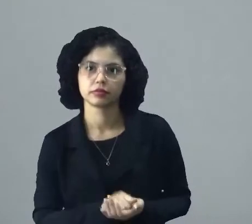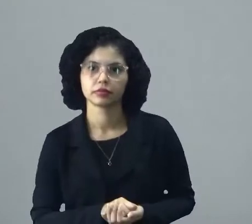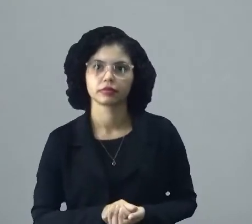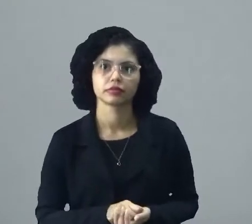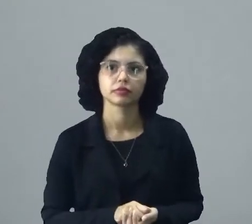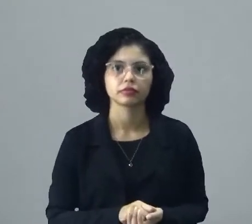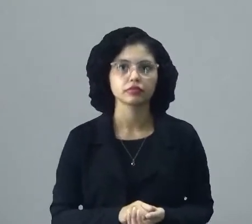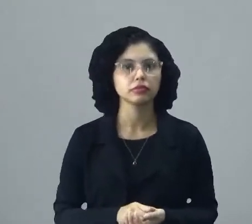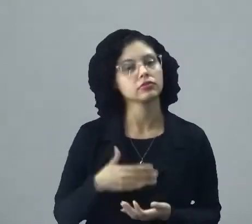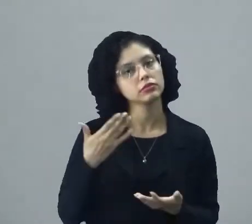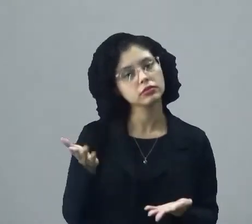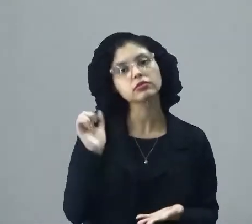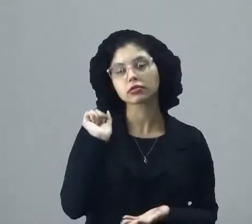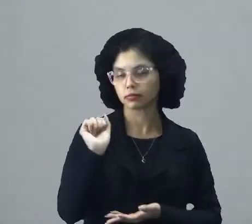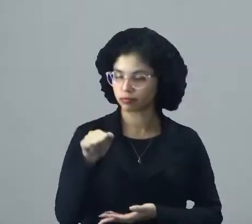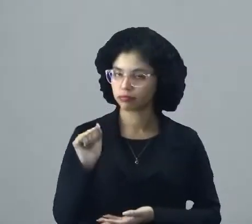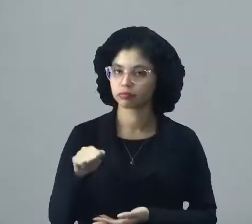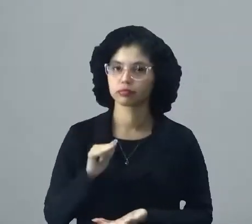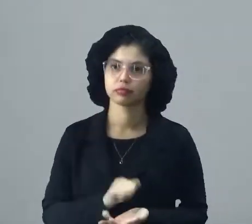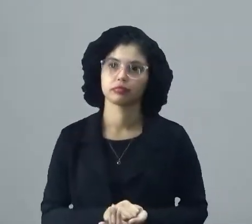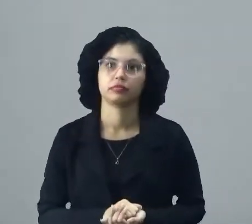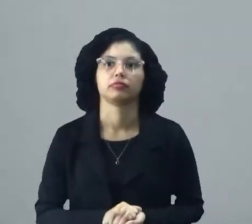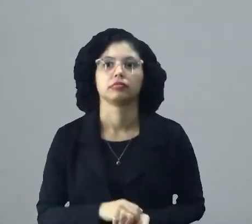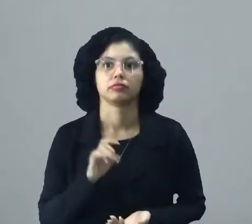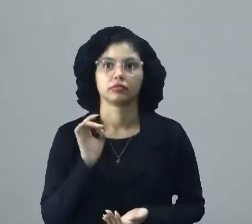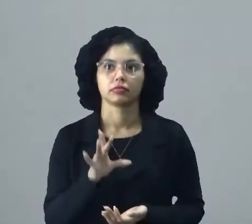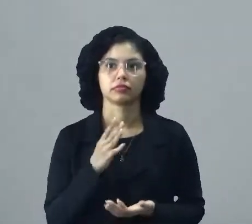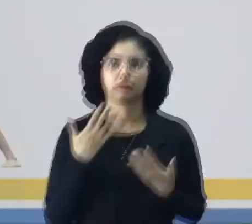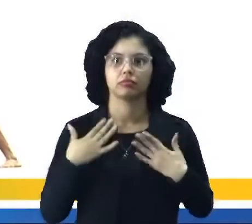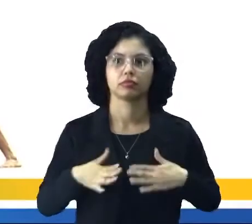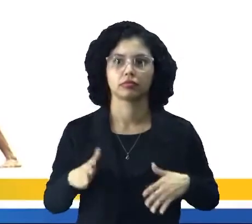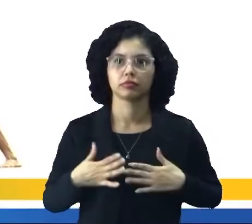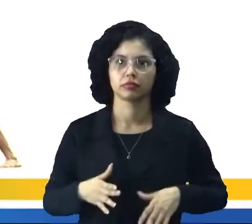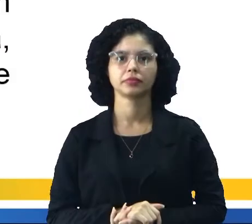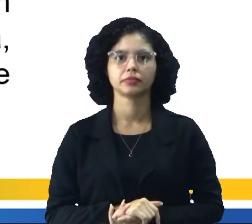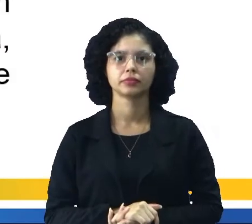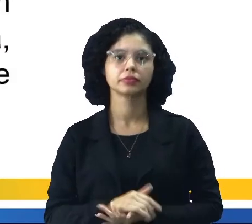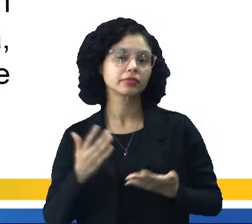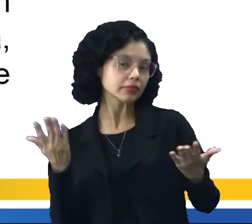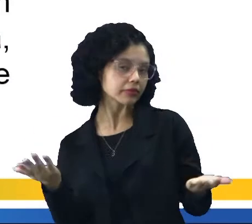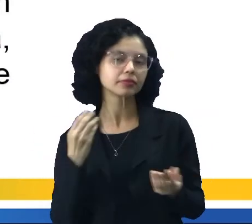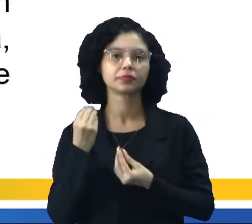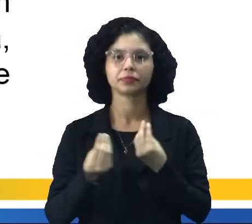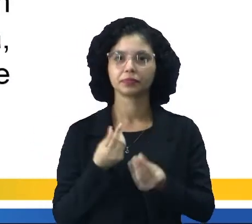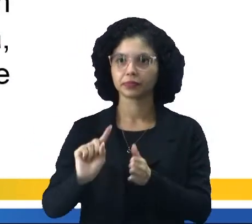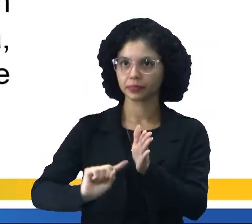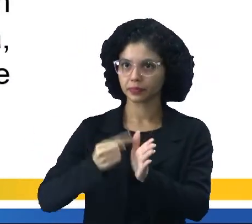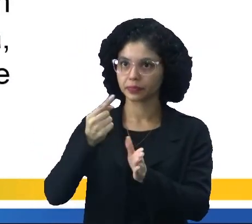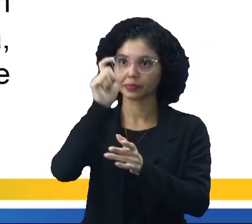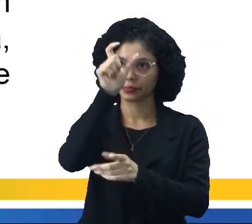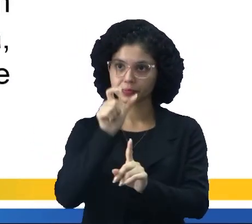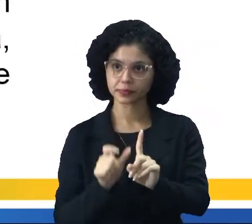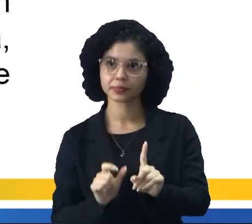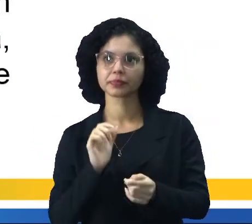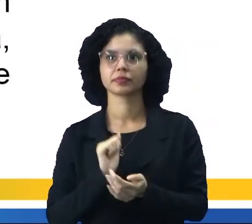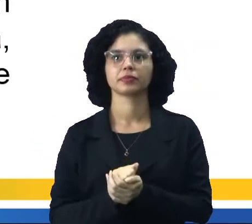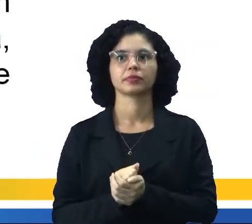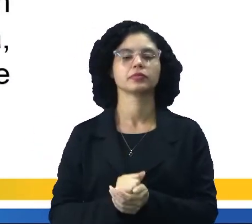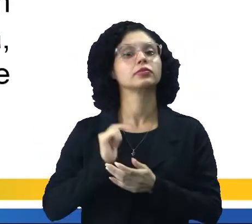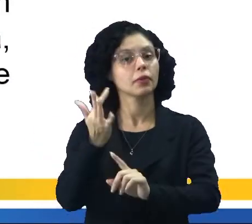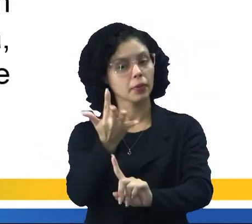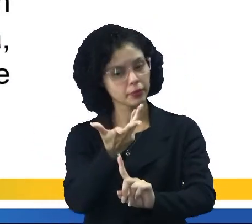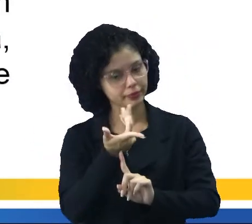ginástica é muito técnica, eu não trabalho. Sim, basta ter calma, a gente já vai colocar em tela. Então, como primeira referência aqui, nós temos a